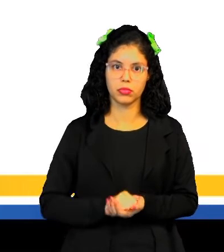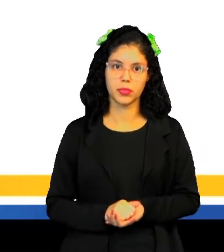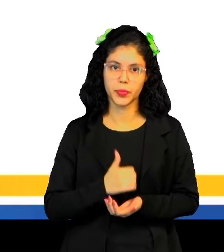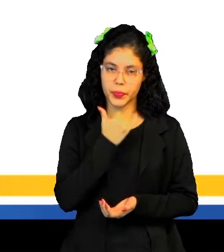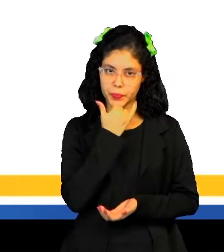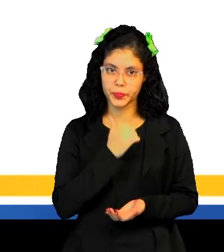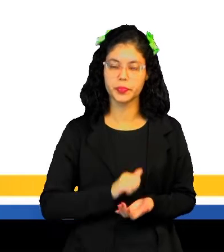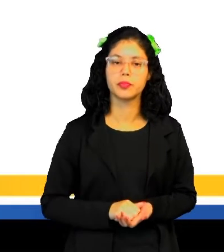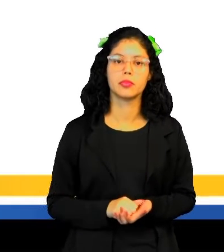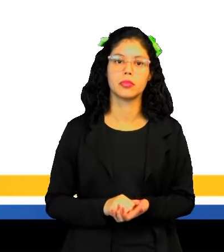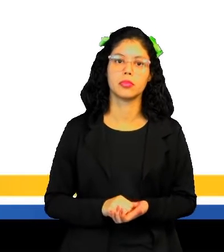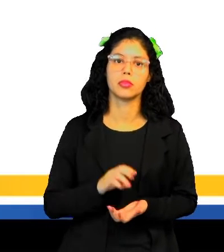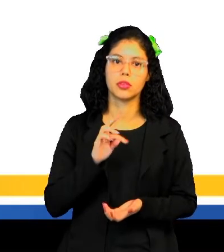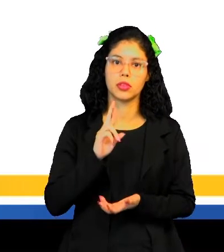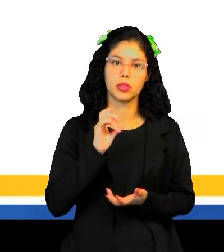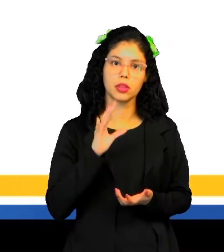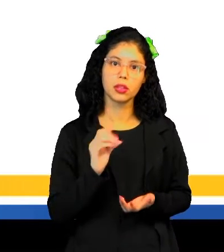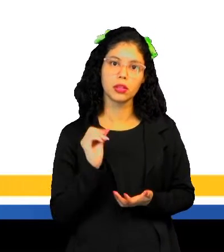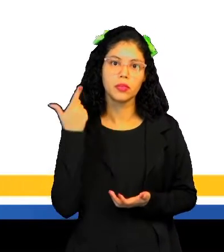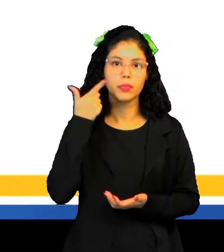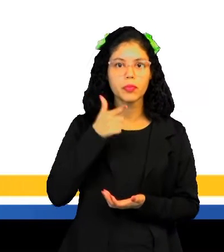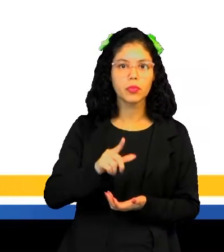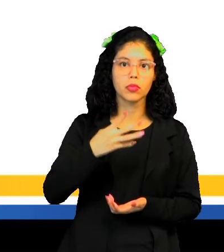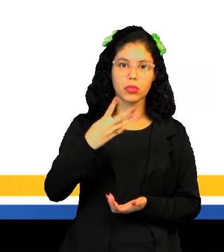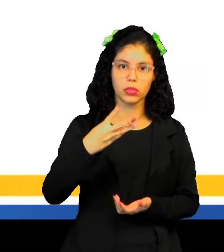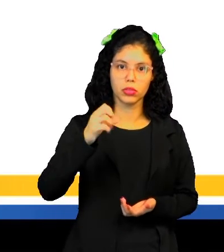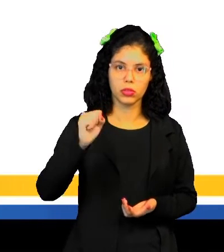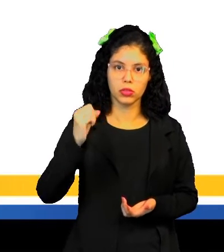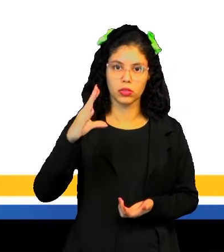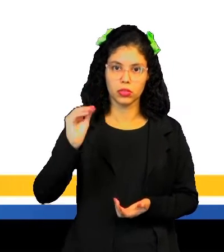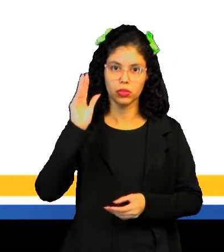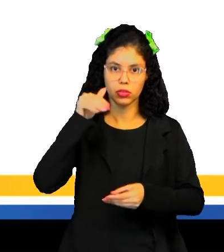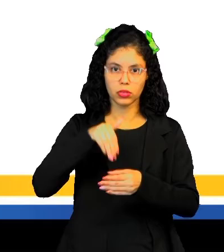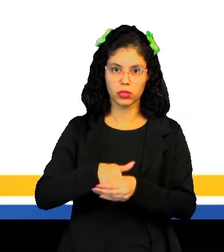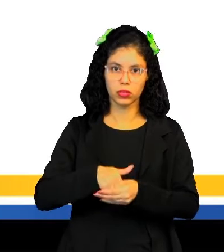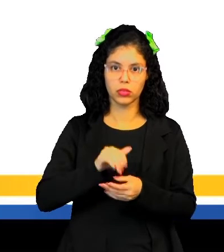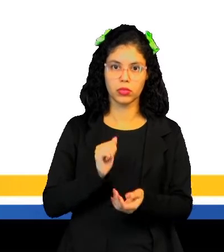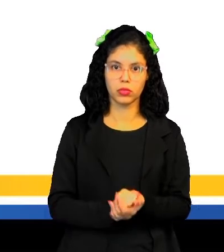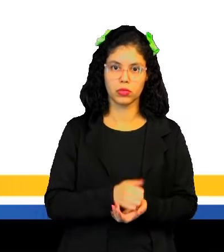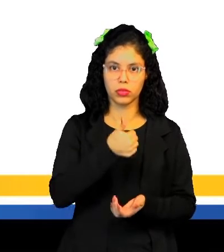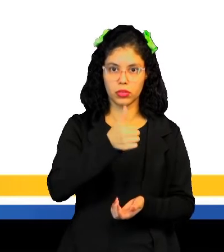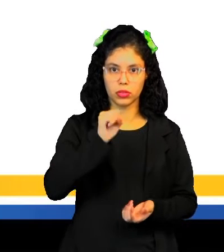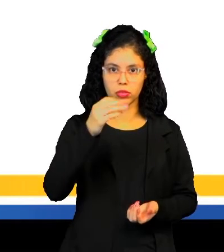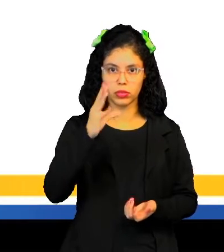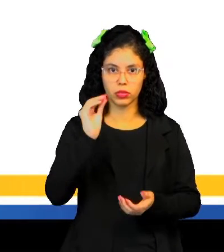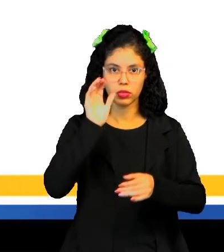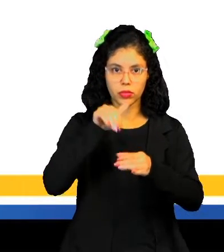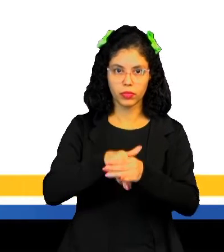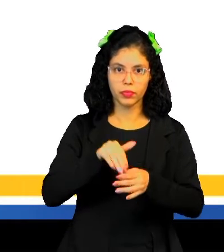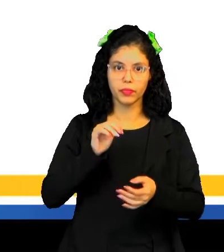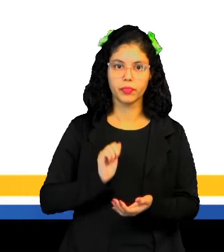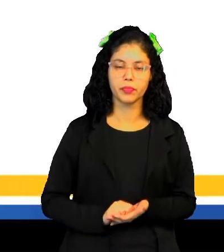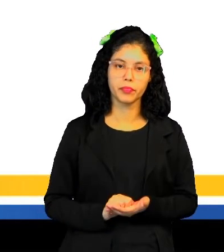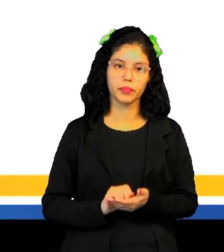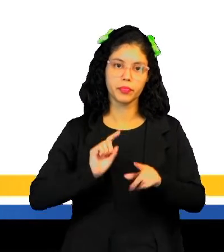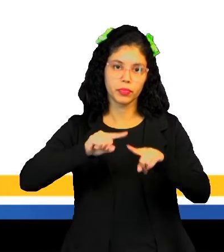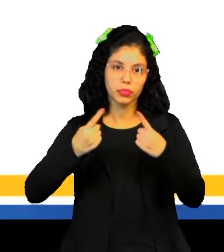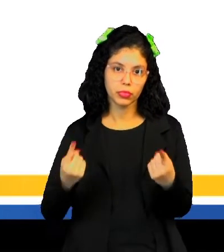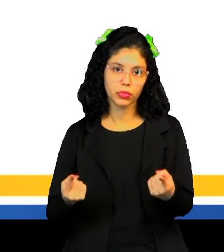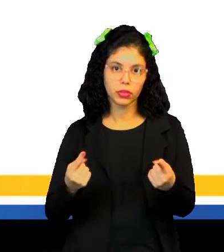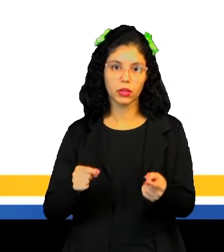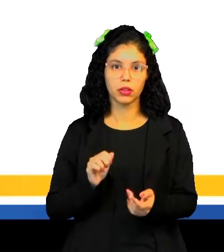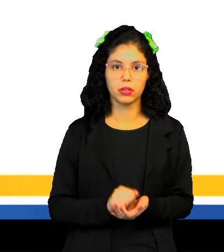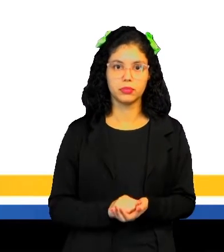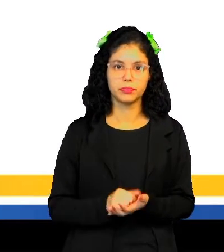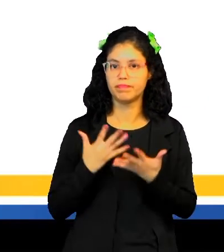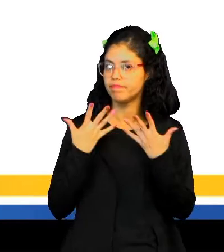PDS, desculpa. O Tancredo Neves vence, né, com 480 votos contra 180, né, do Maluf. Mas o